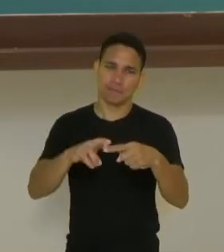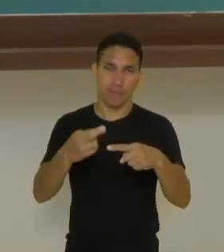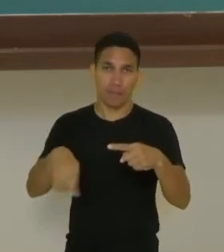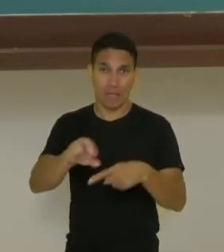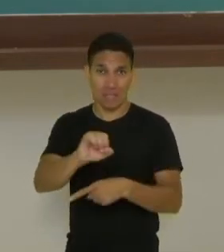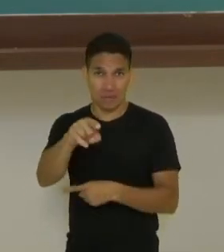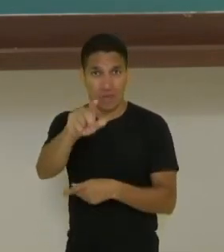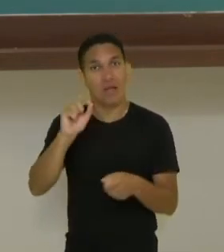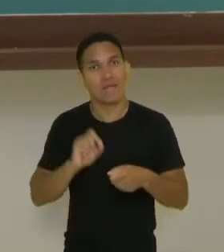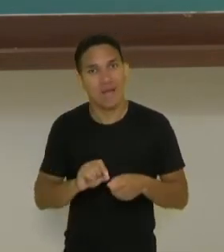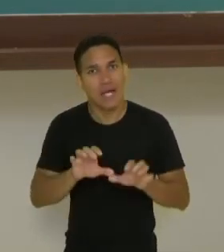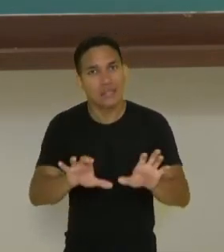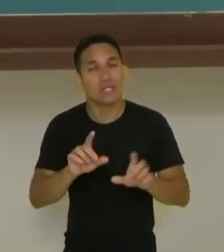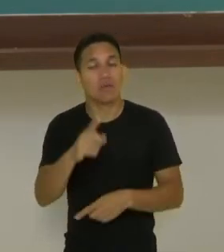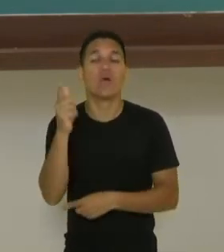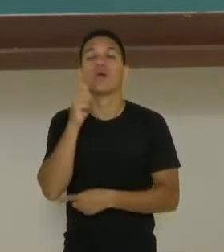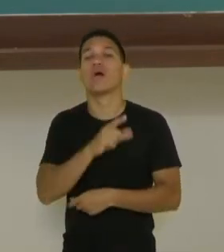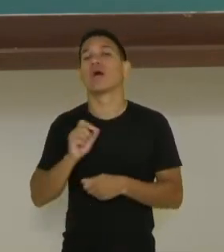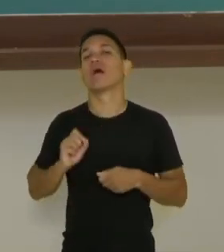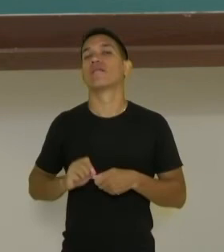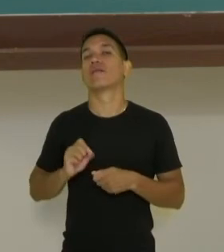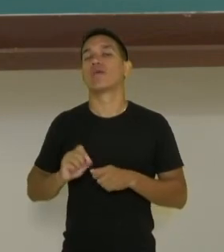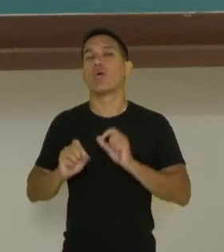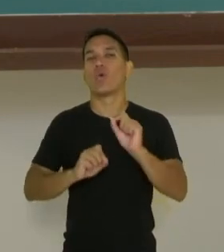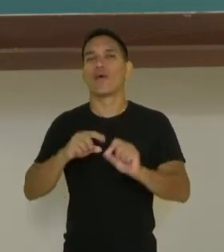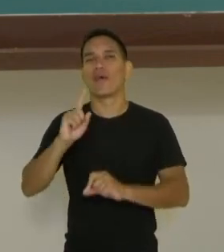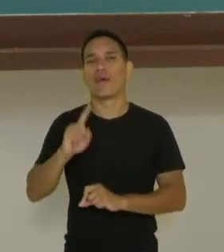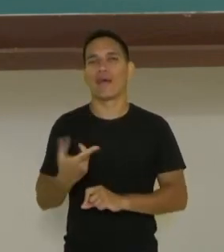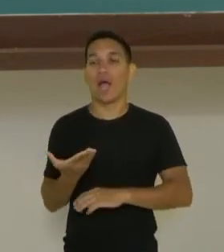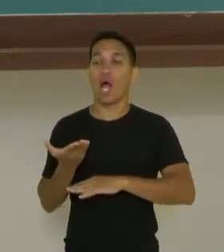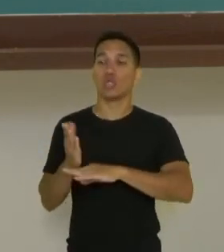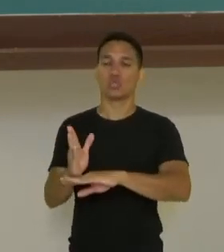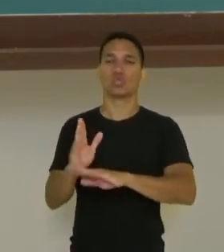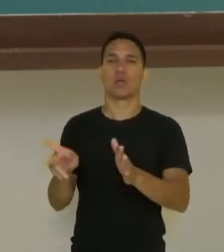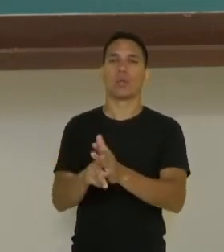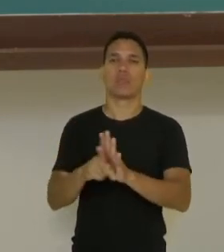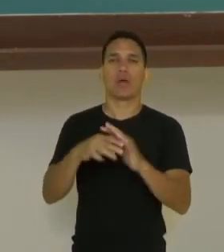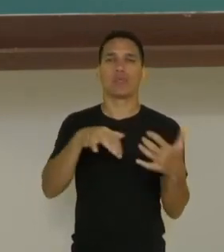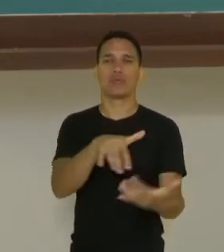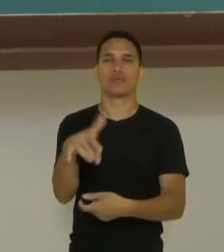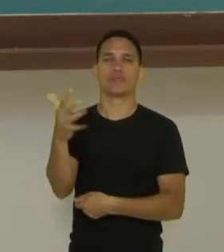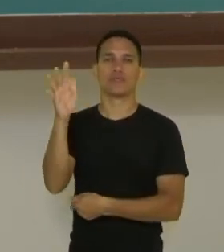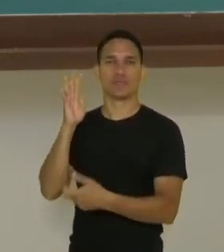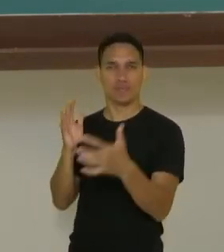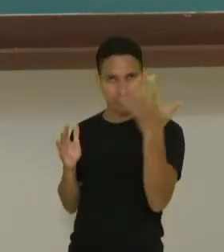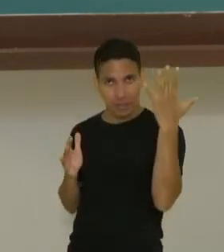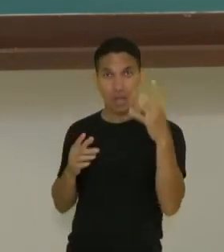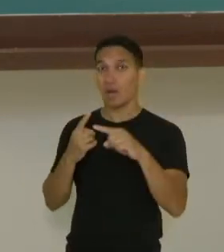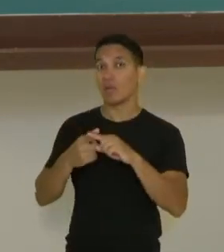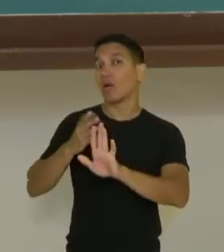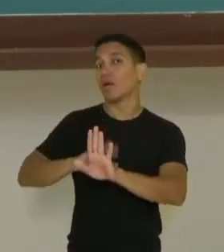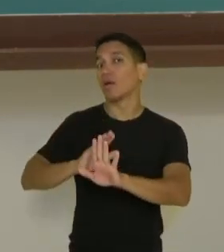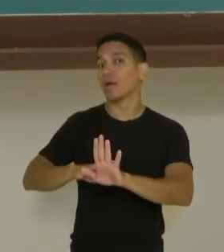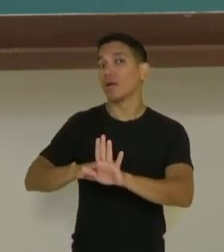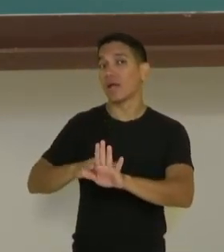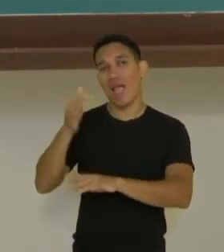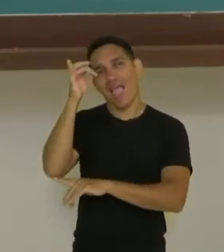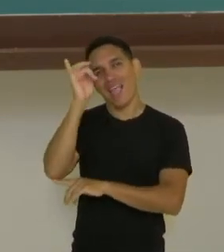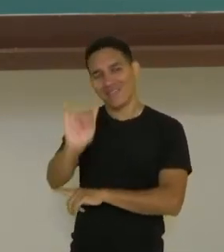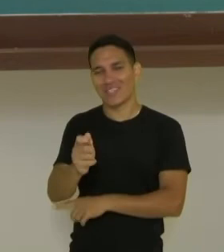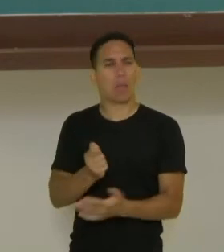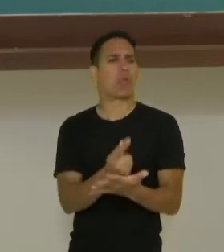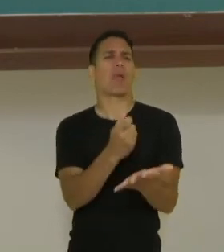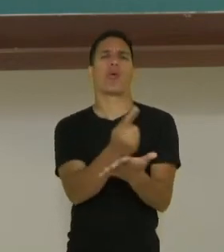fizer isso, você vai estar dando aí uma ajudinha para o meio ambiente, que é não consumir tantas coisas,